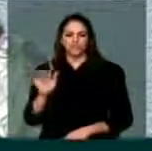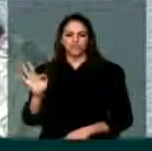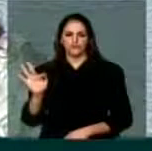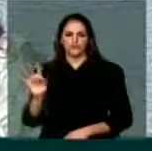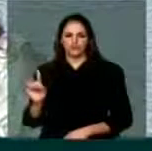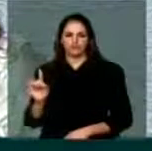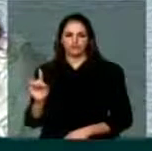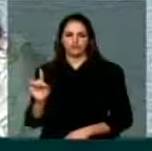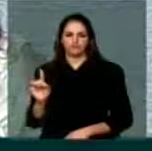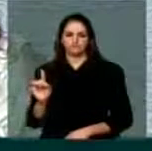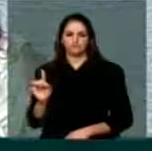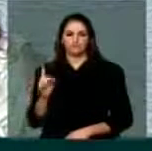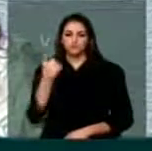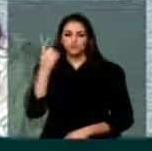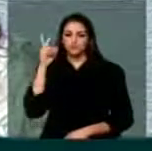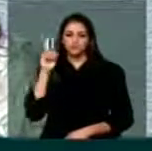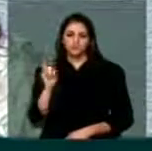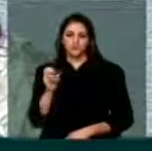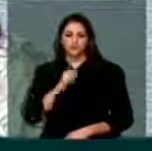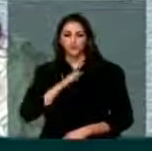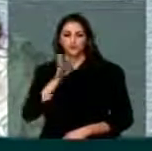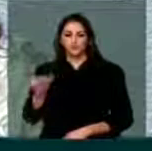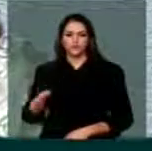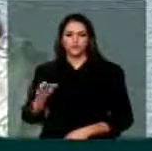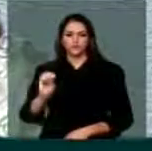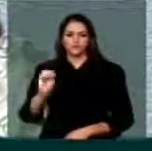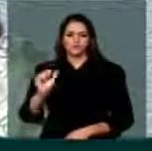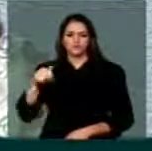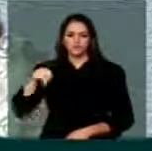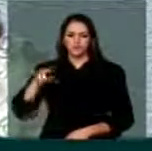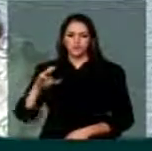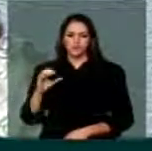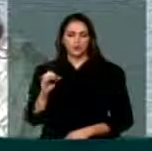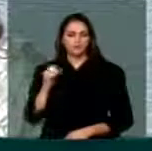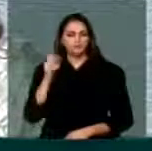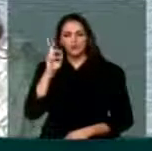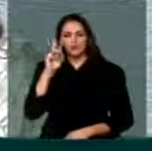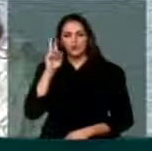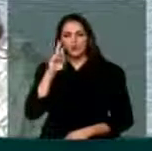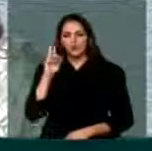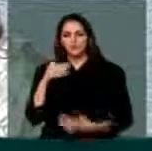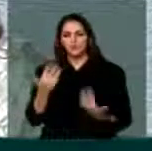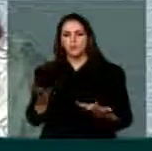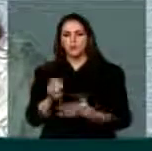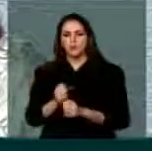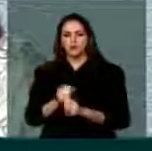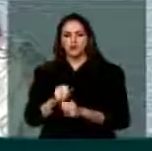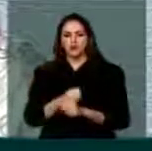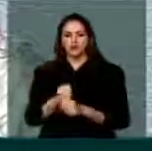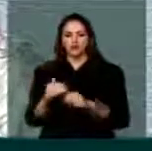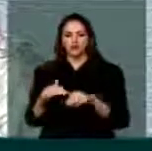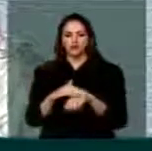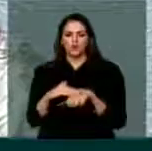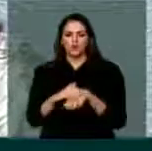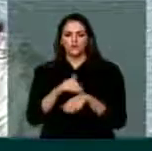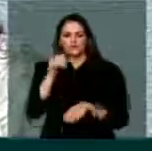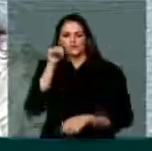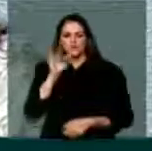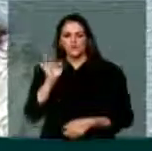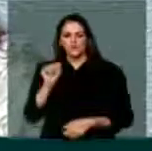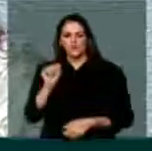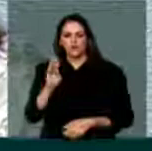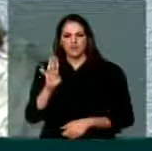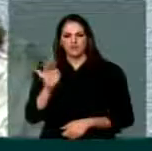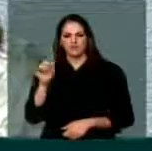e eu estive uma vez na Sanko, eu não me lembro o ano em que eu estive lá, falei com a Fabiana,